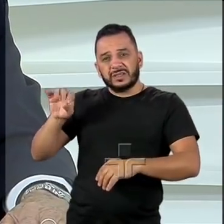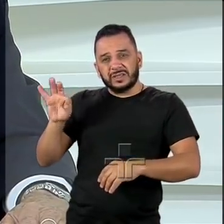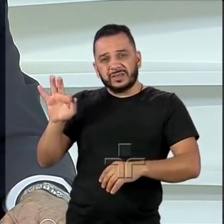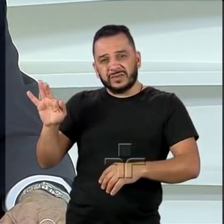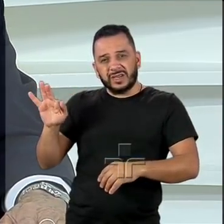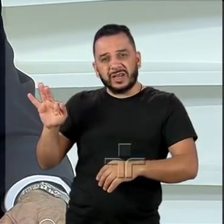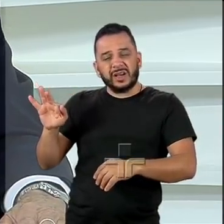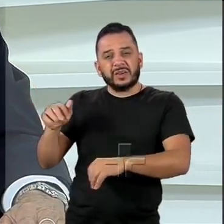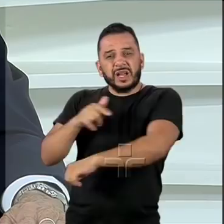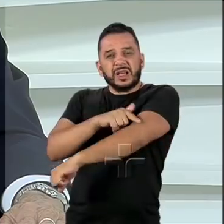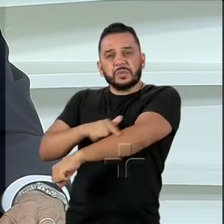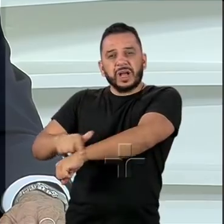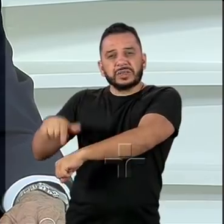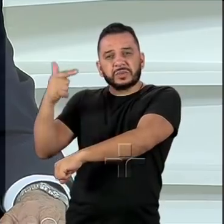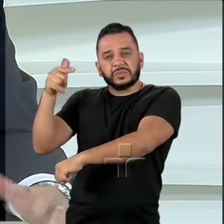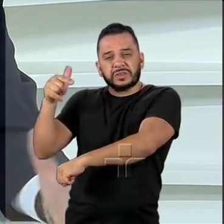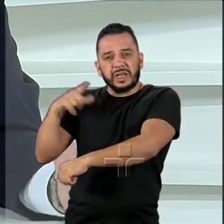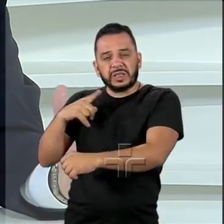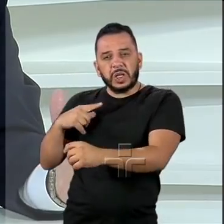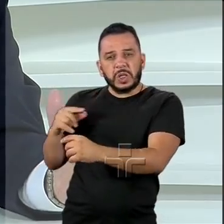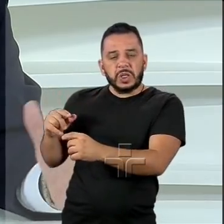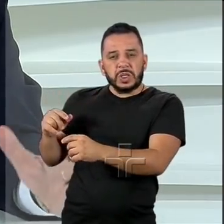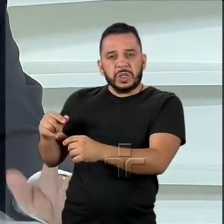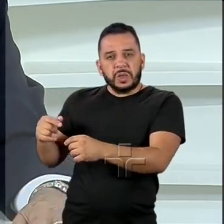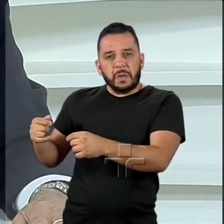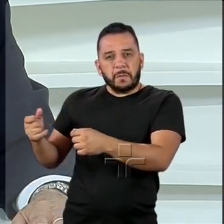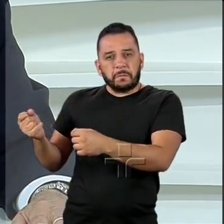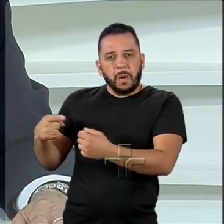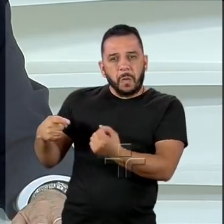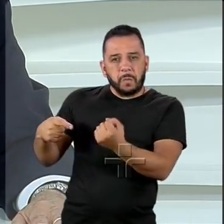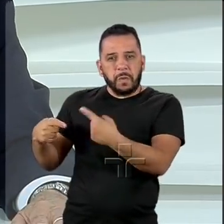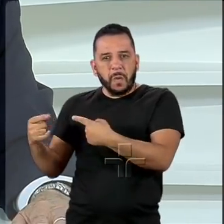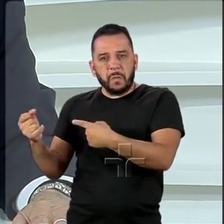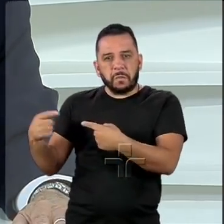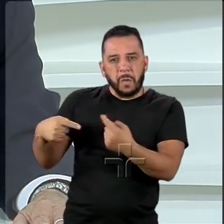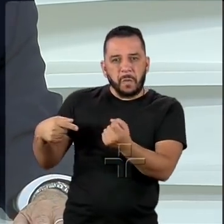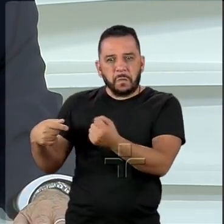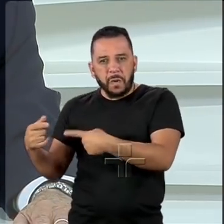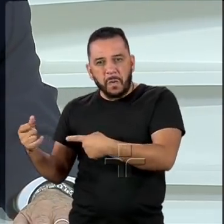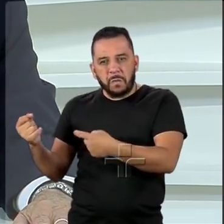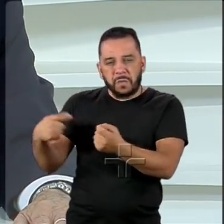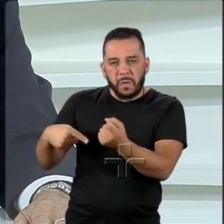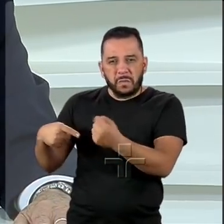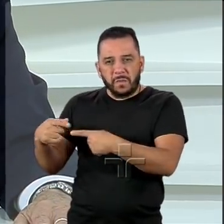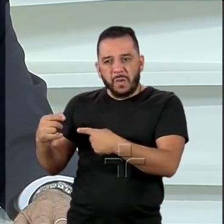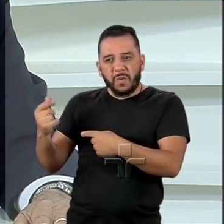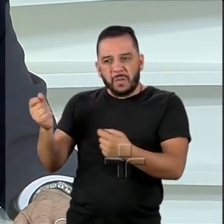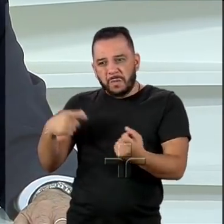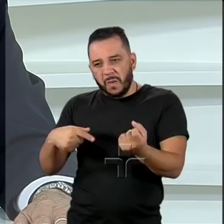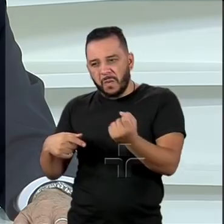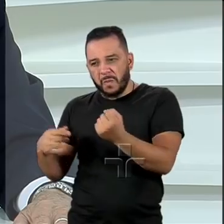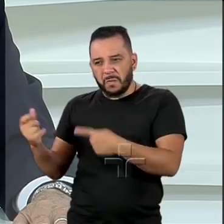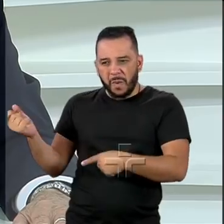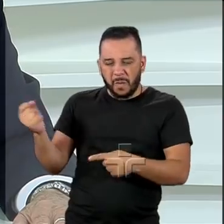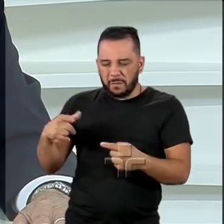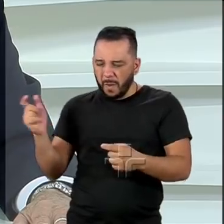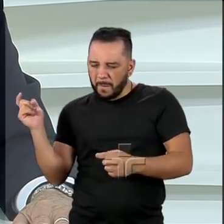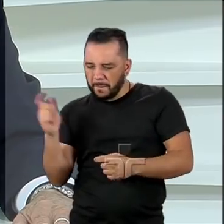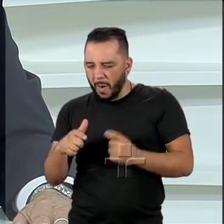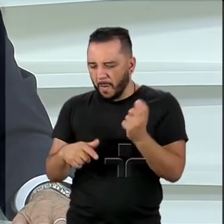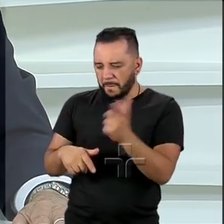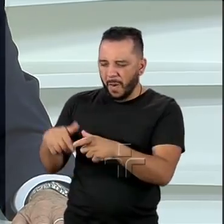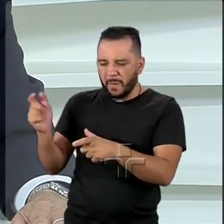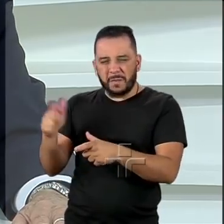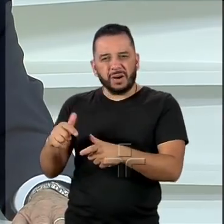bate-boca entre os ministros que choca. Agora, eu digo isto com a responsabilidade